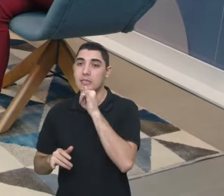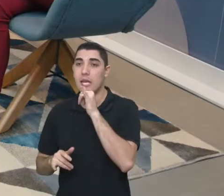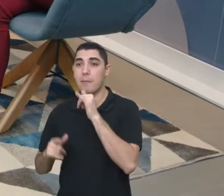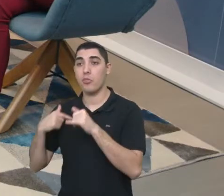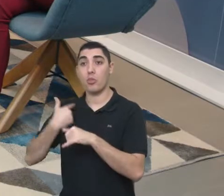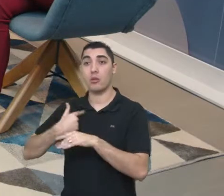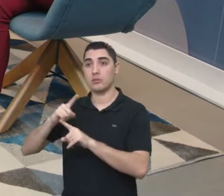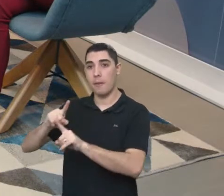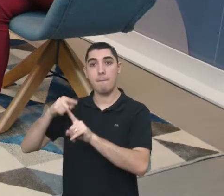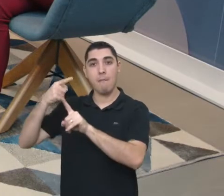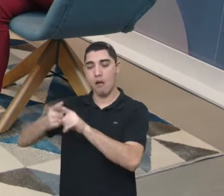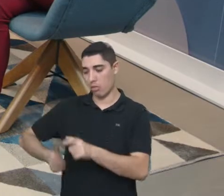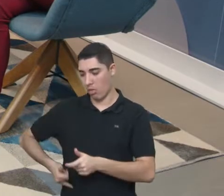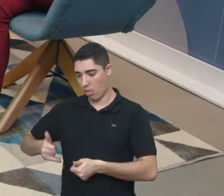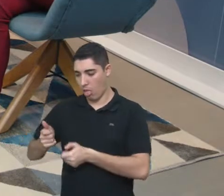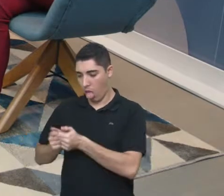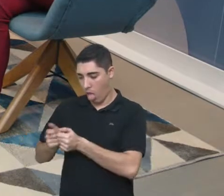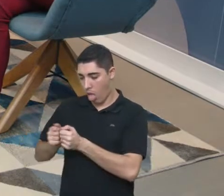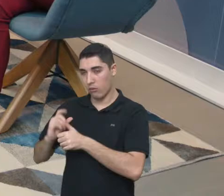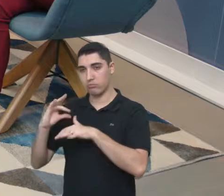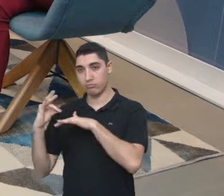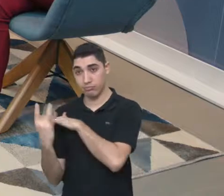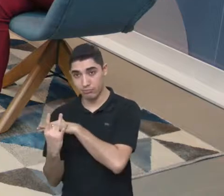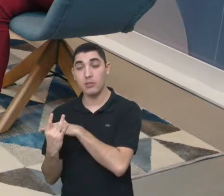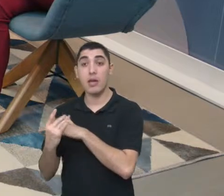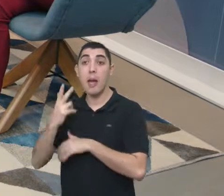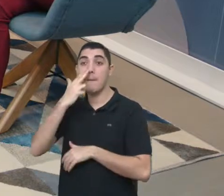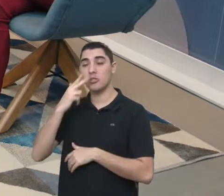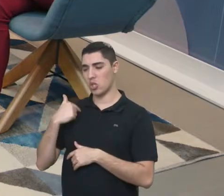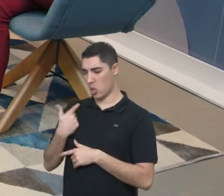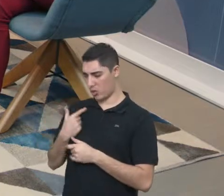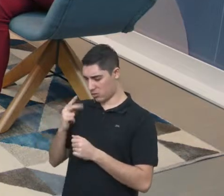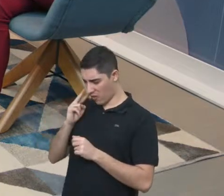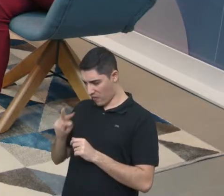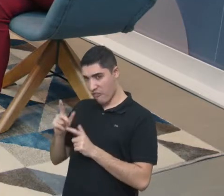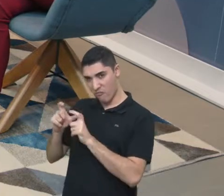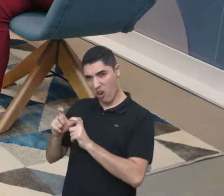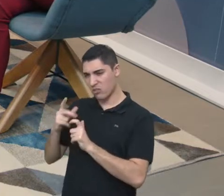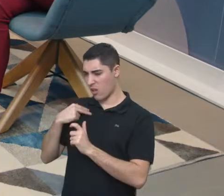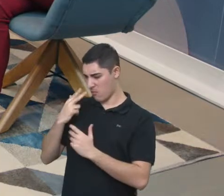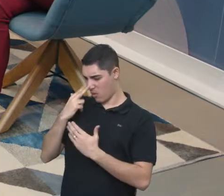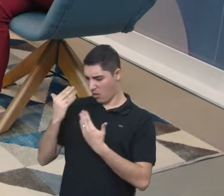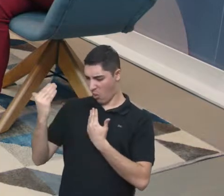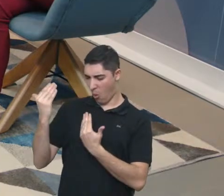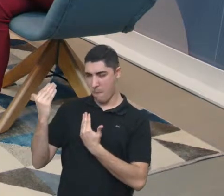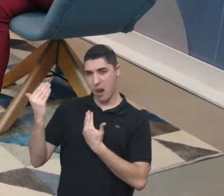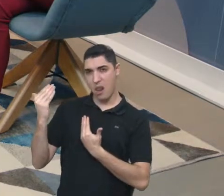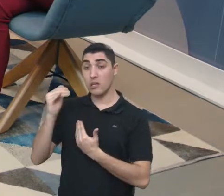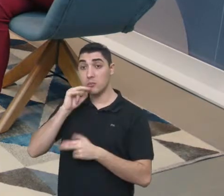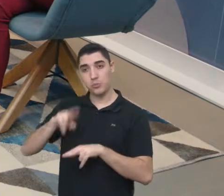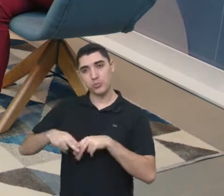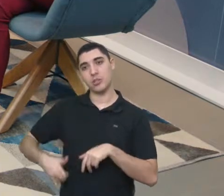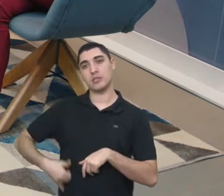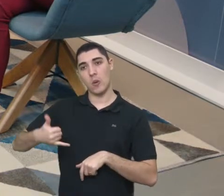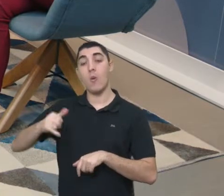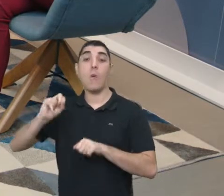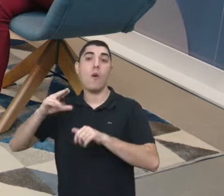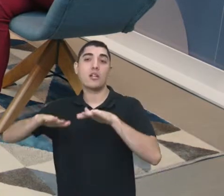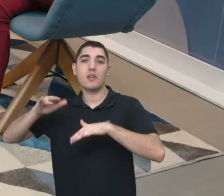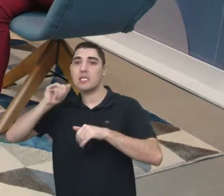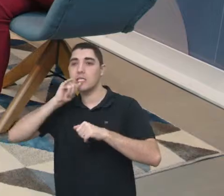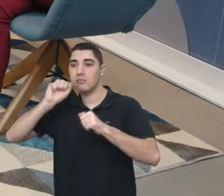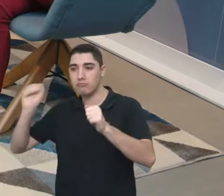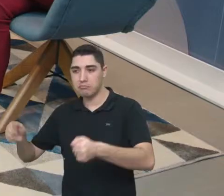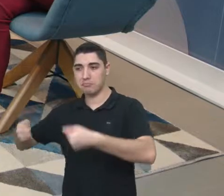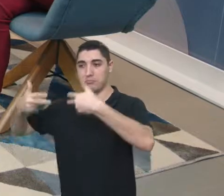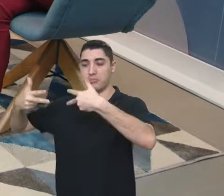gente ficar mais nas redes sociais, por exemplo, né? Então a gente acaba se comparando mais. Tudo é por meio do celular, né? Faz videoconferência,